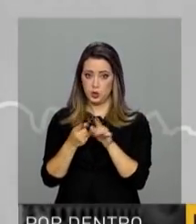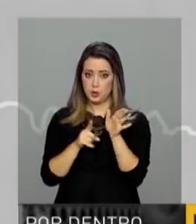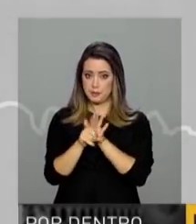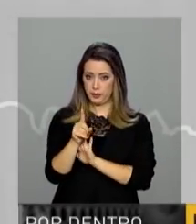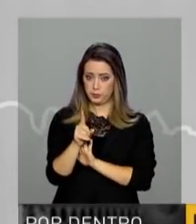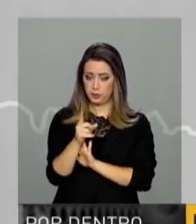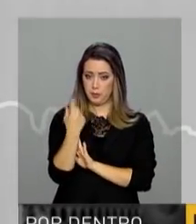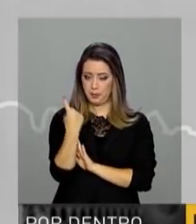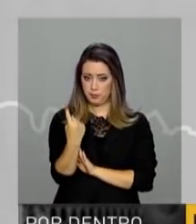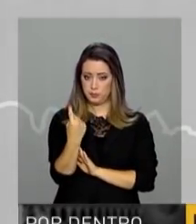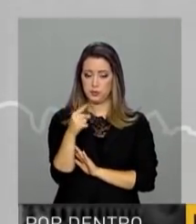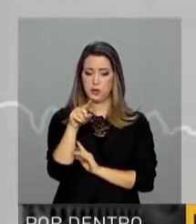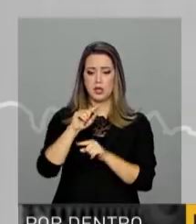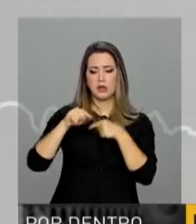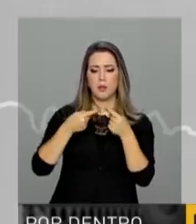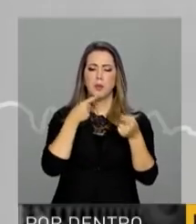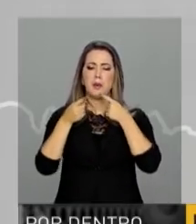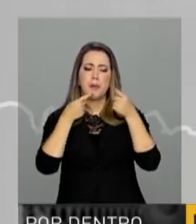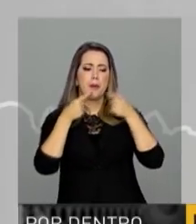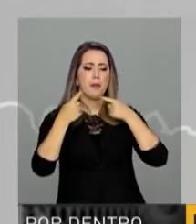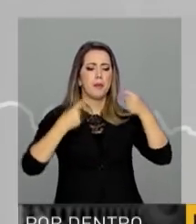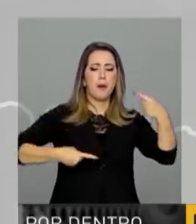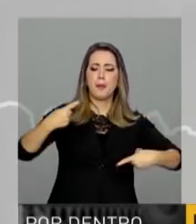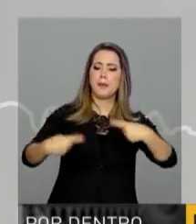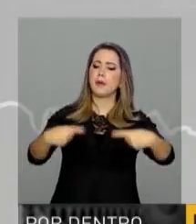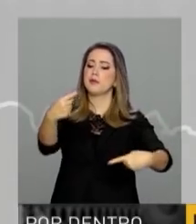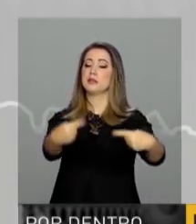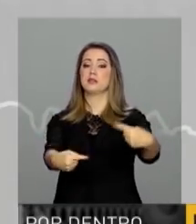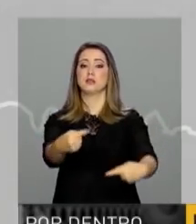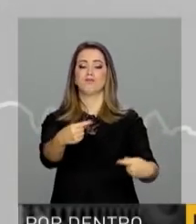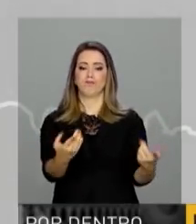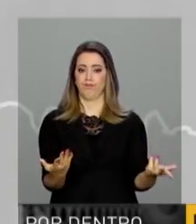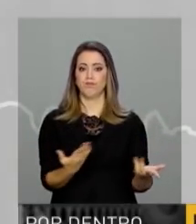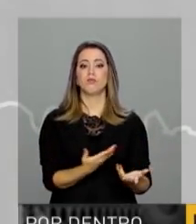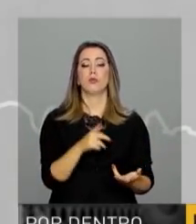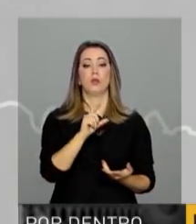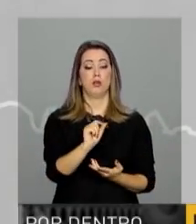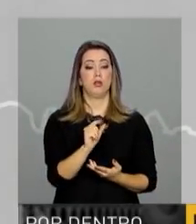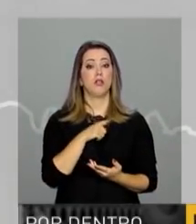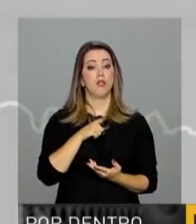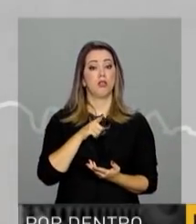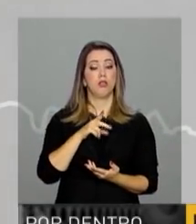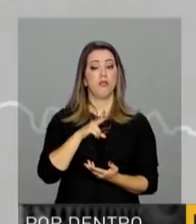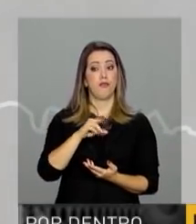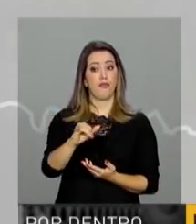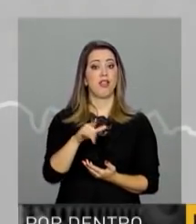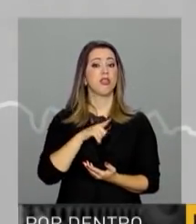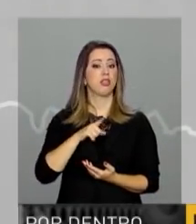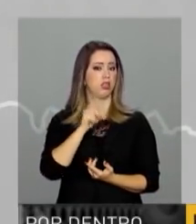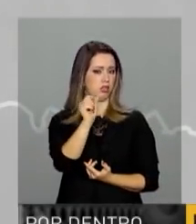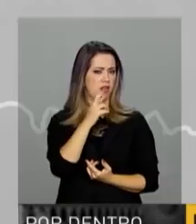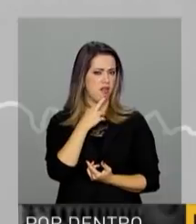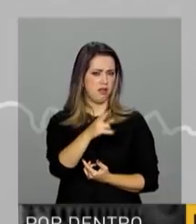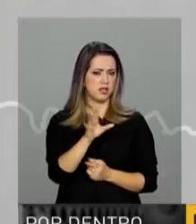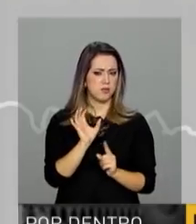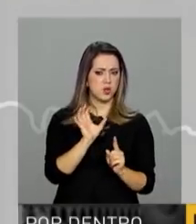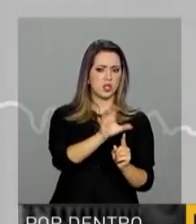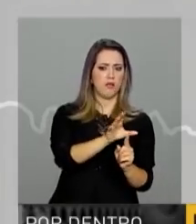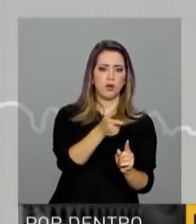de todas essas discussões a respeito da reforma, vai haver um resultado, um impacto na